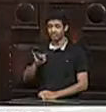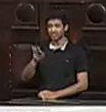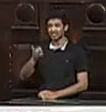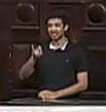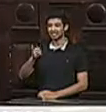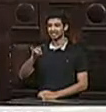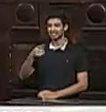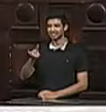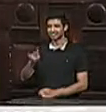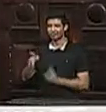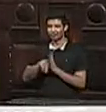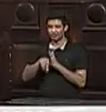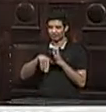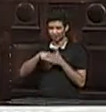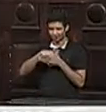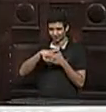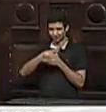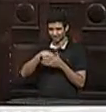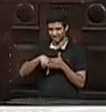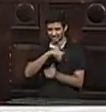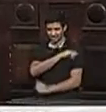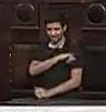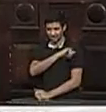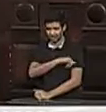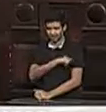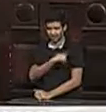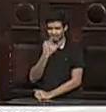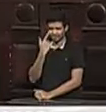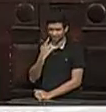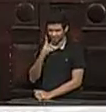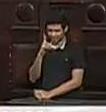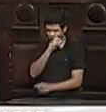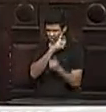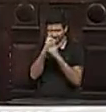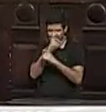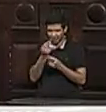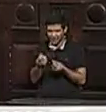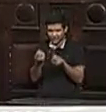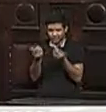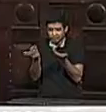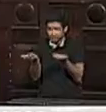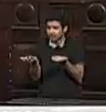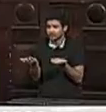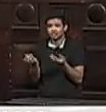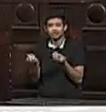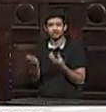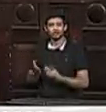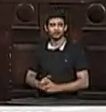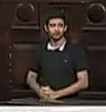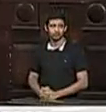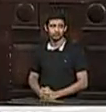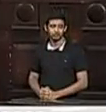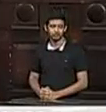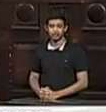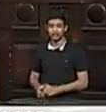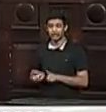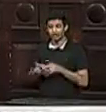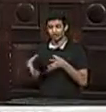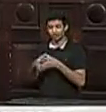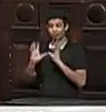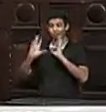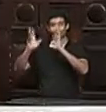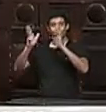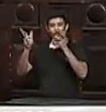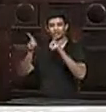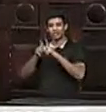Janeiro não enfrenta dificuldades financeiras. A Federação de Vôlei e de Basquete,